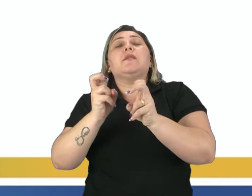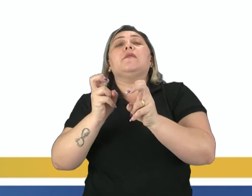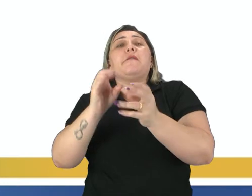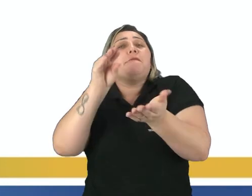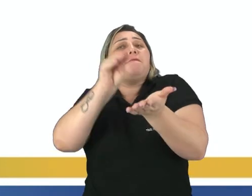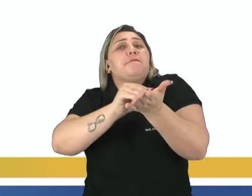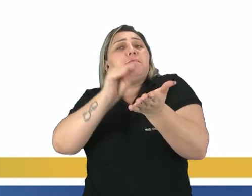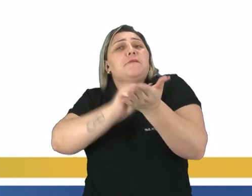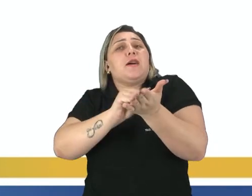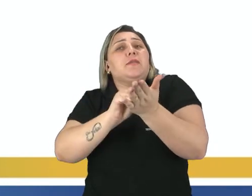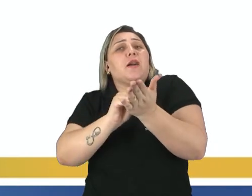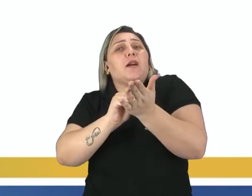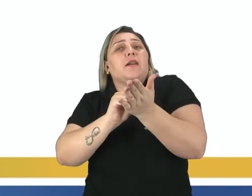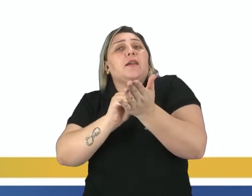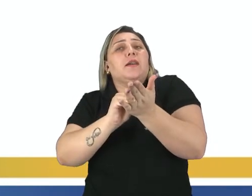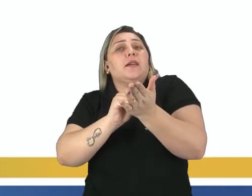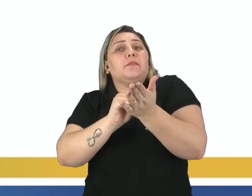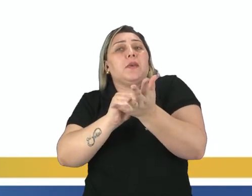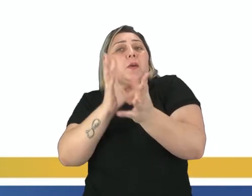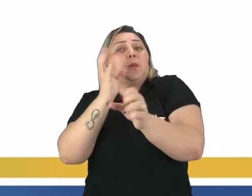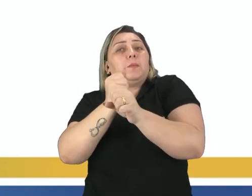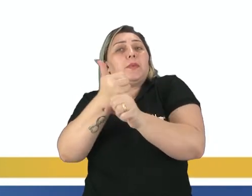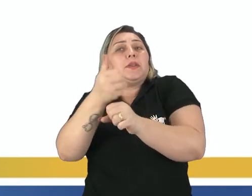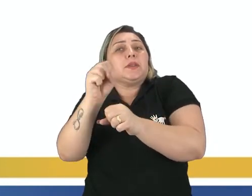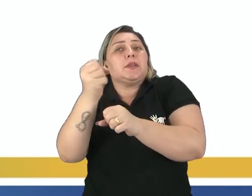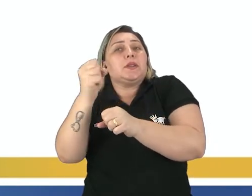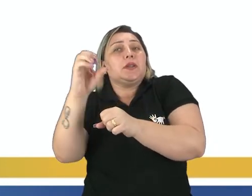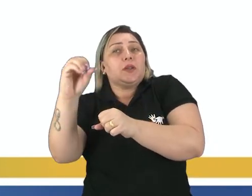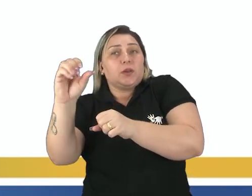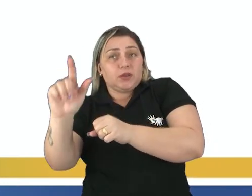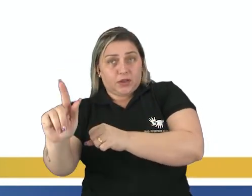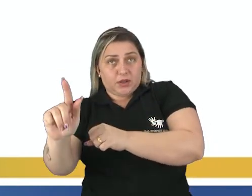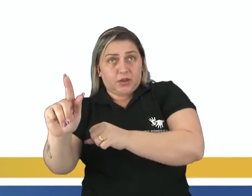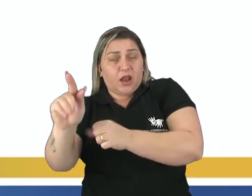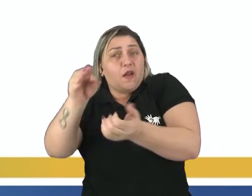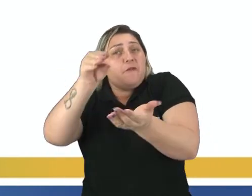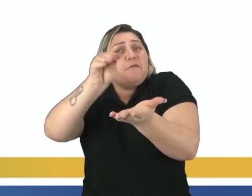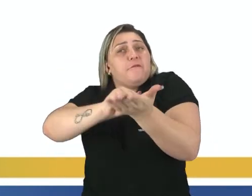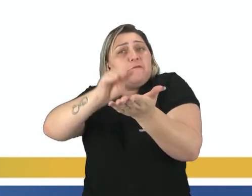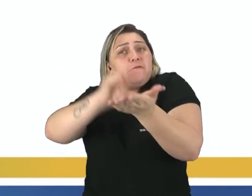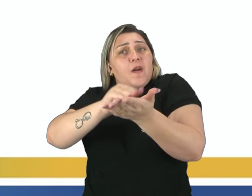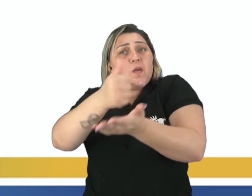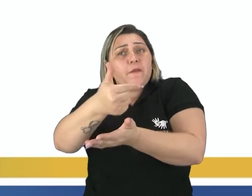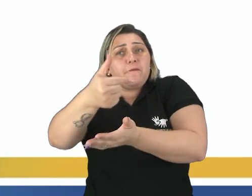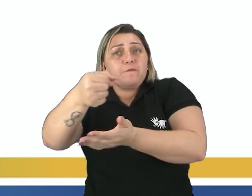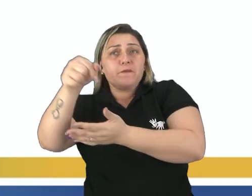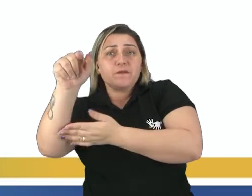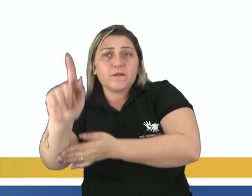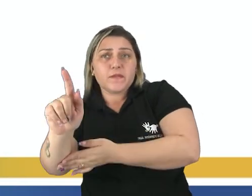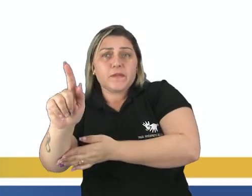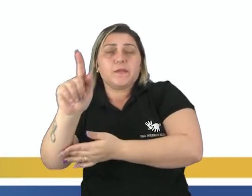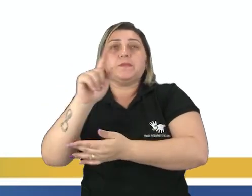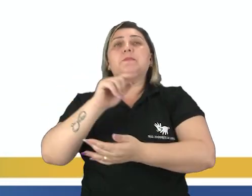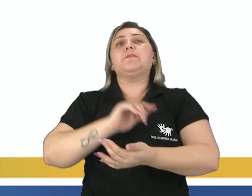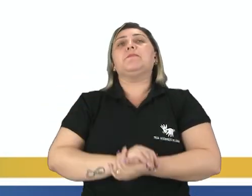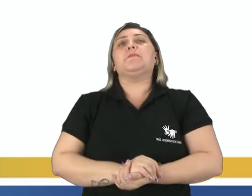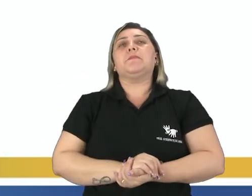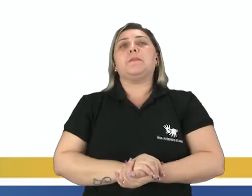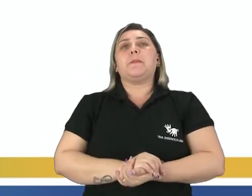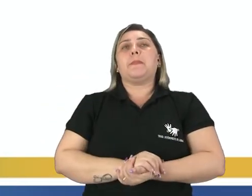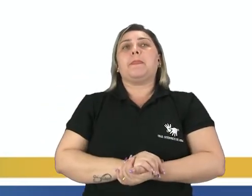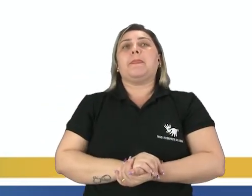quanto falta, né, nesse somatório de 160 para chegar em